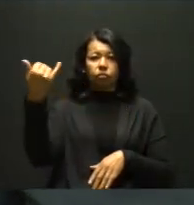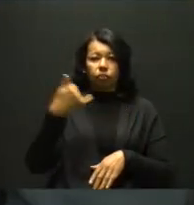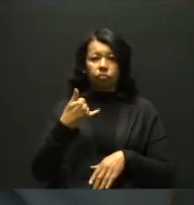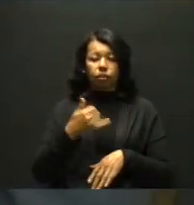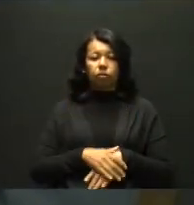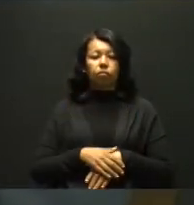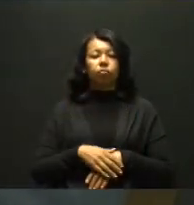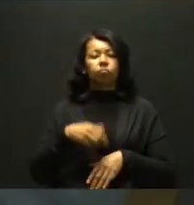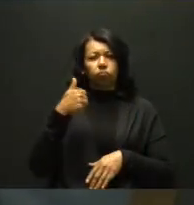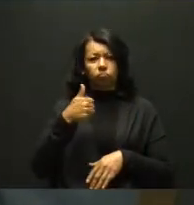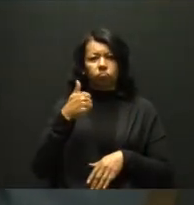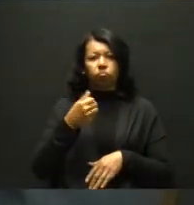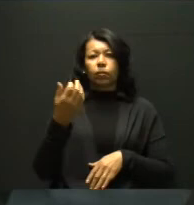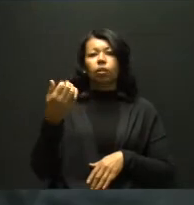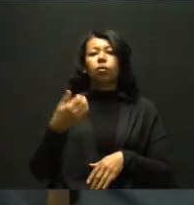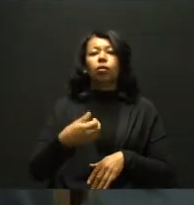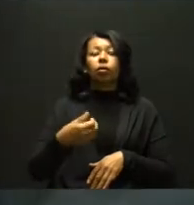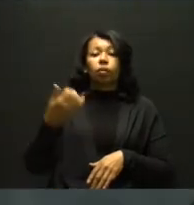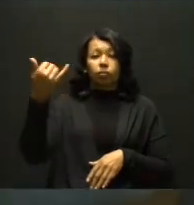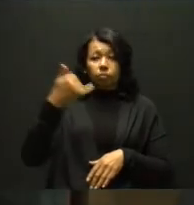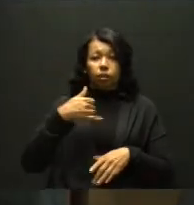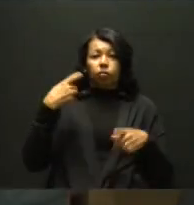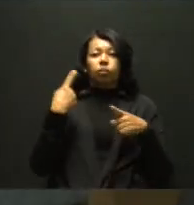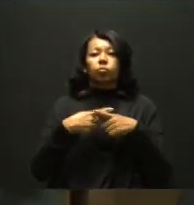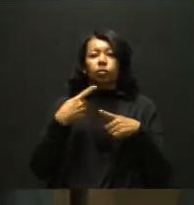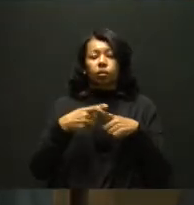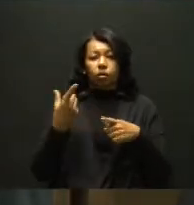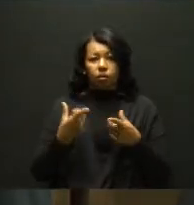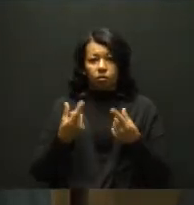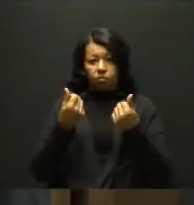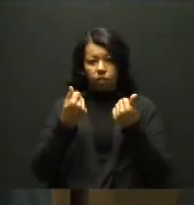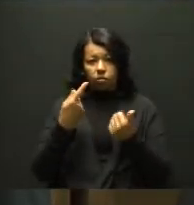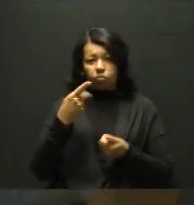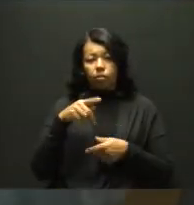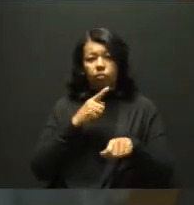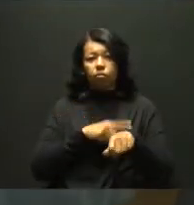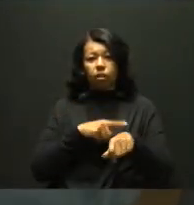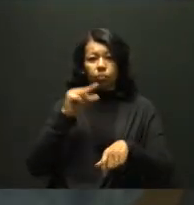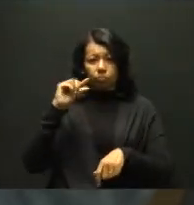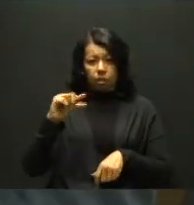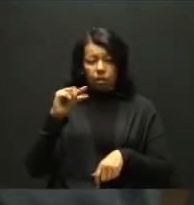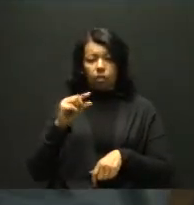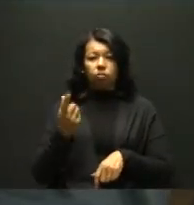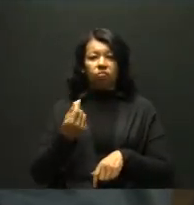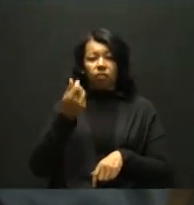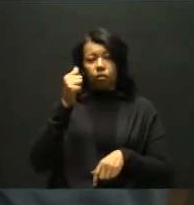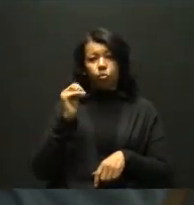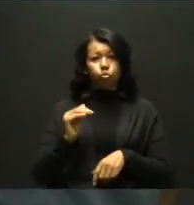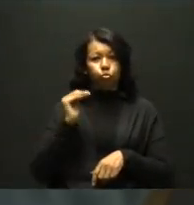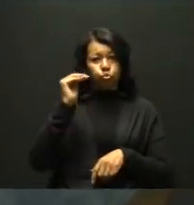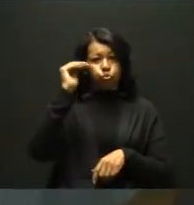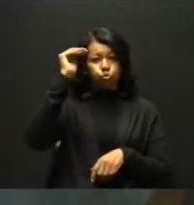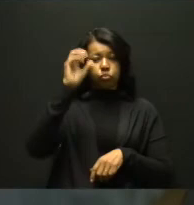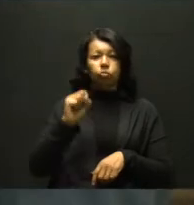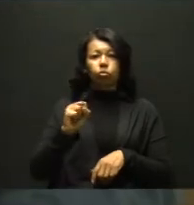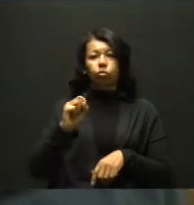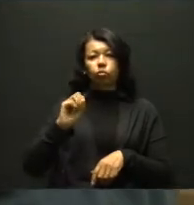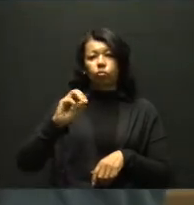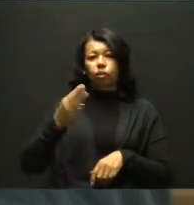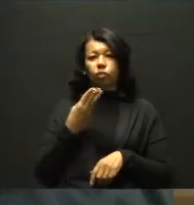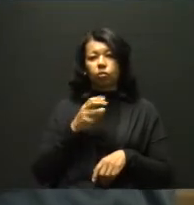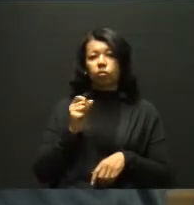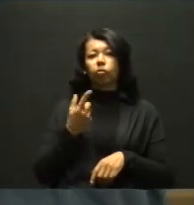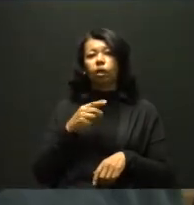essas informações porque é um valor por um período muito pequeno um valor altíssimo de 8 milhões quase